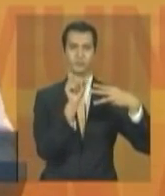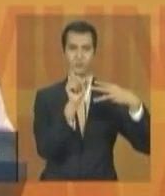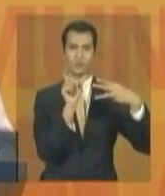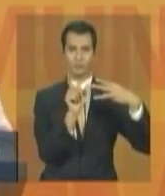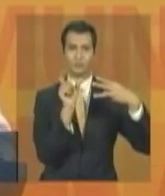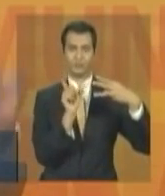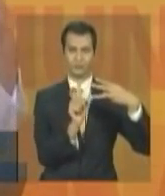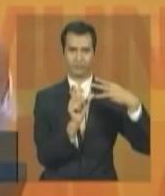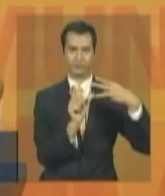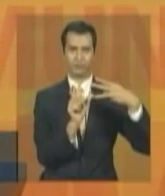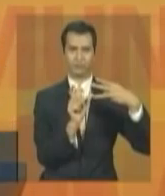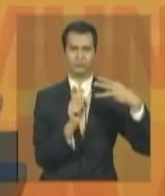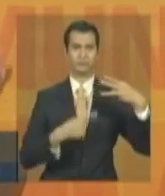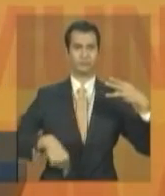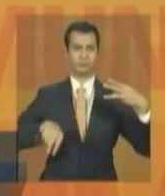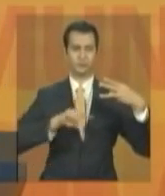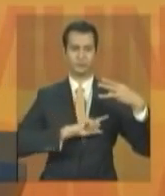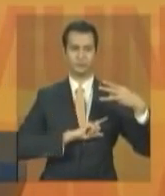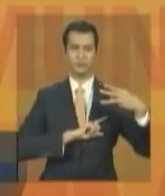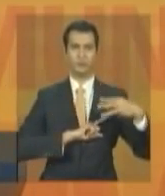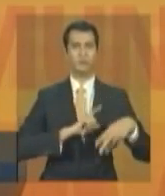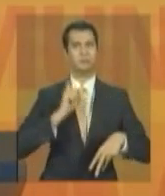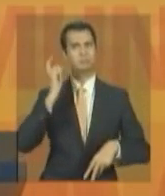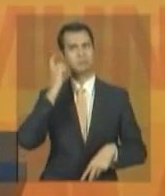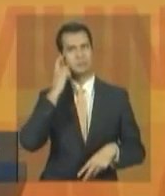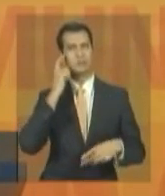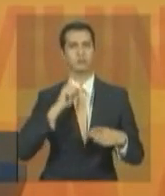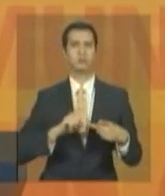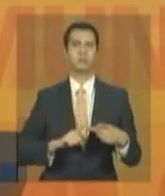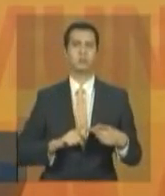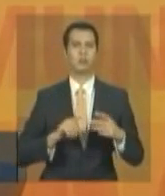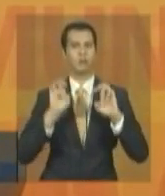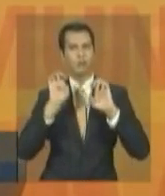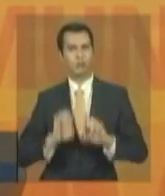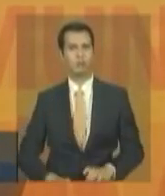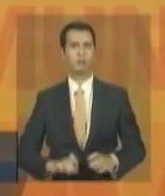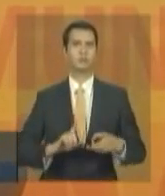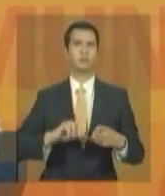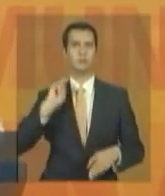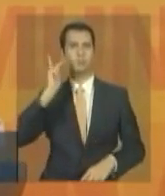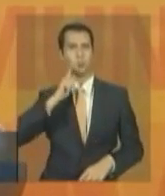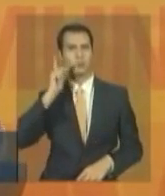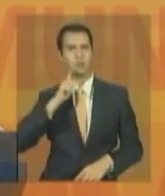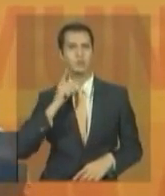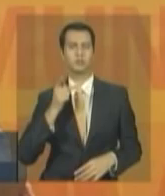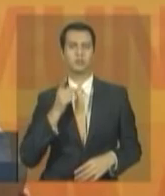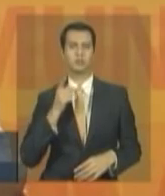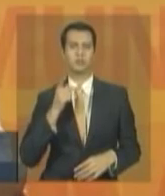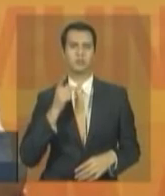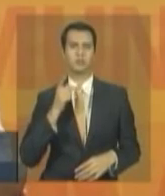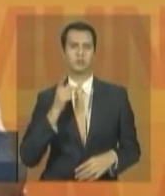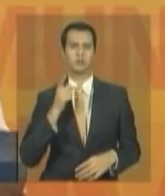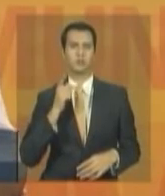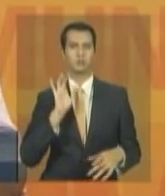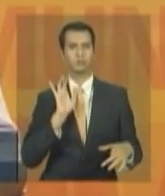atitude mental, emocional, ética, política, similar.